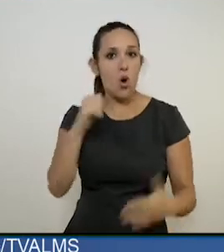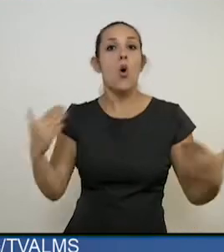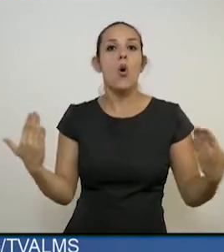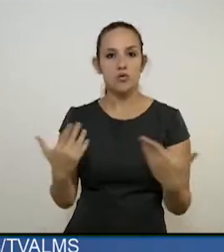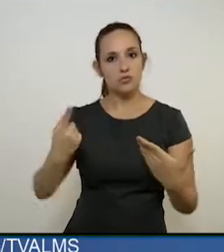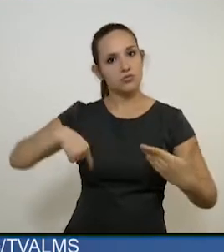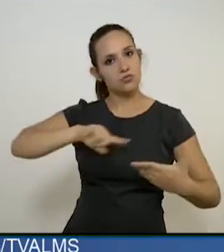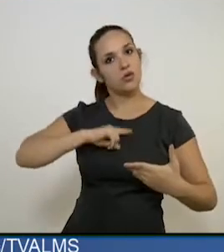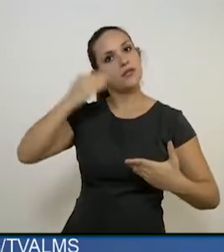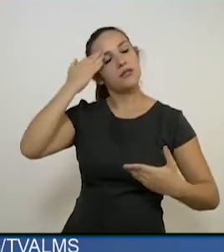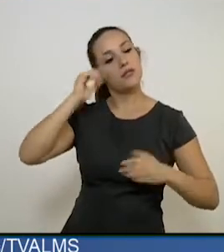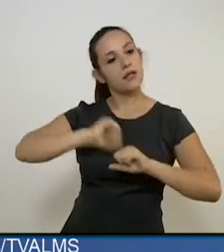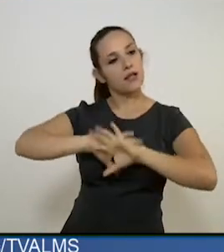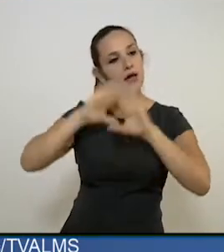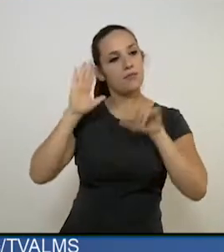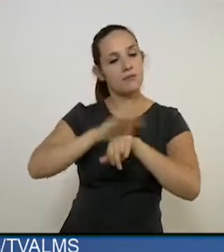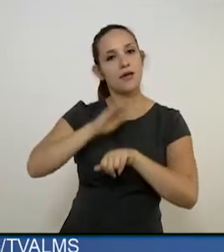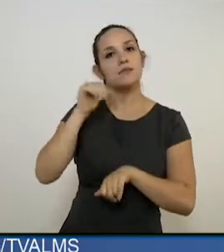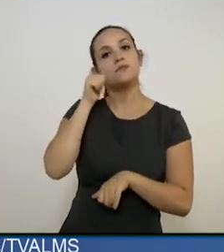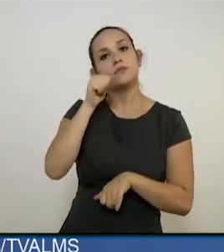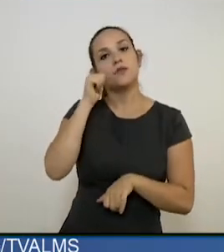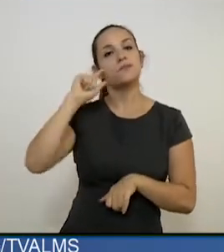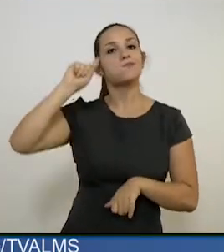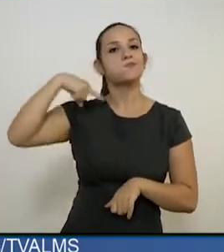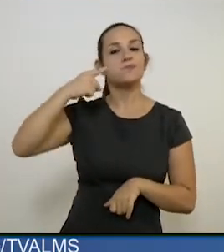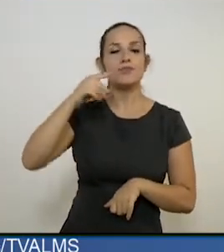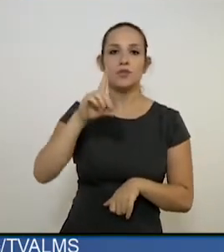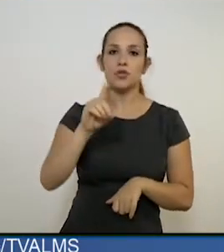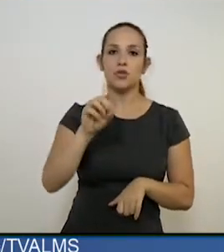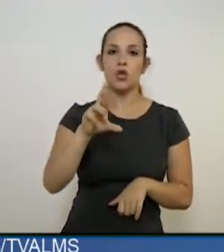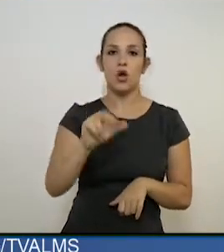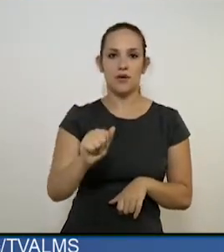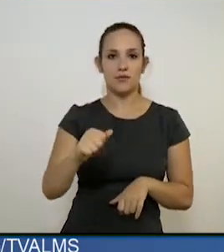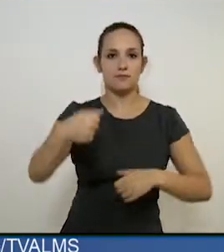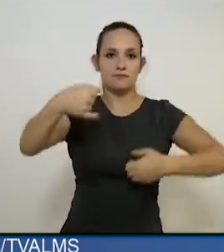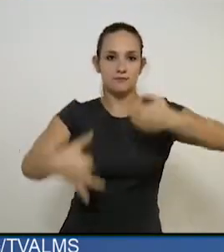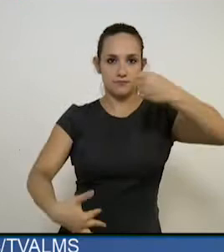lei, que a doutora Dora irá discorrer